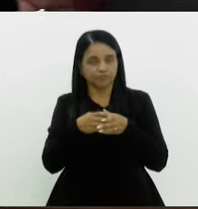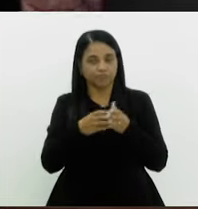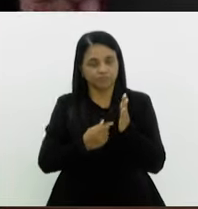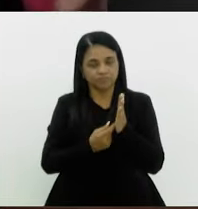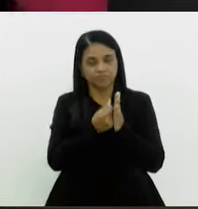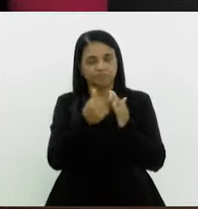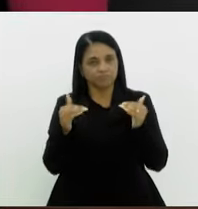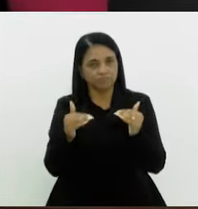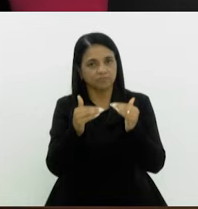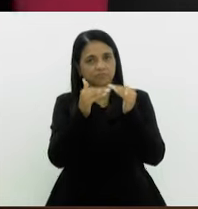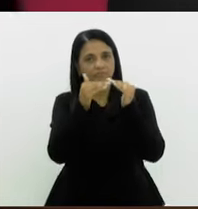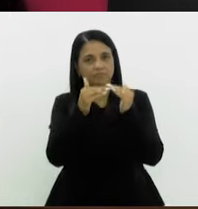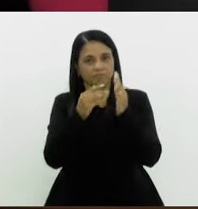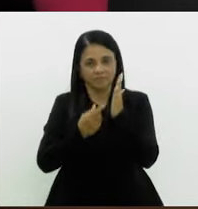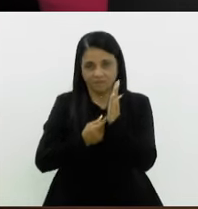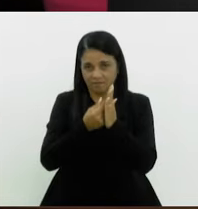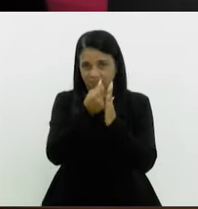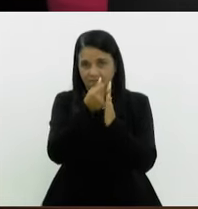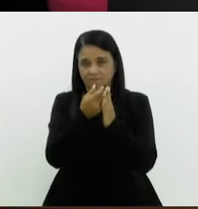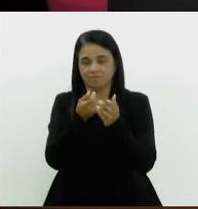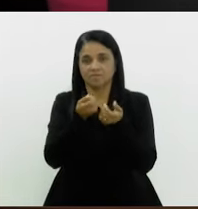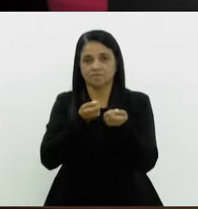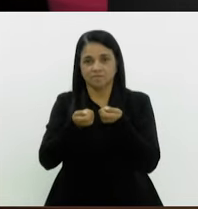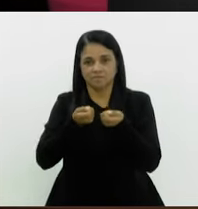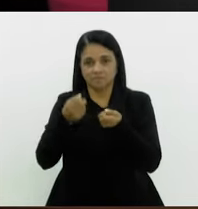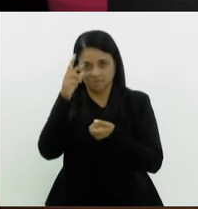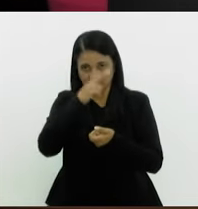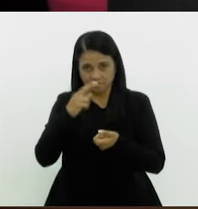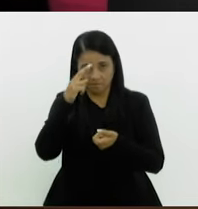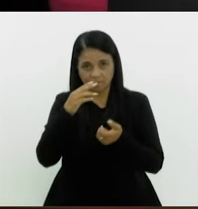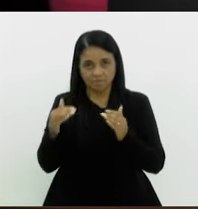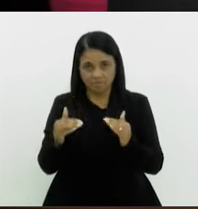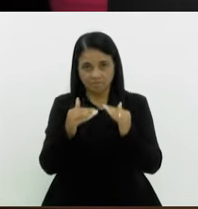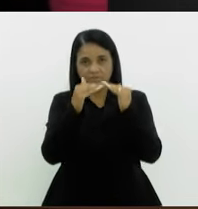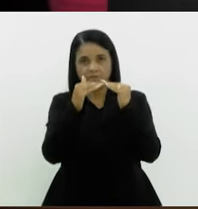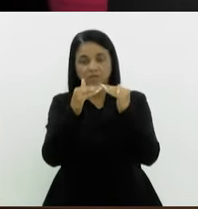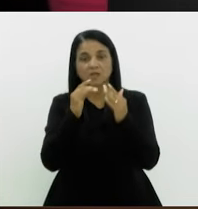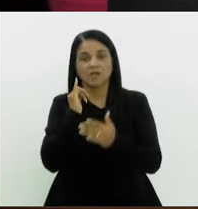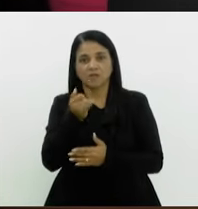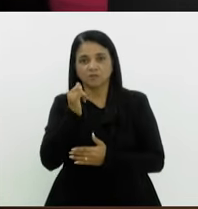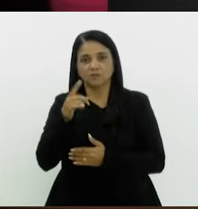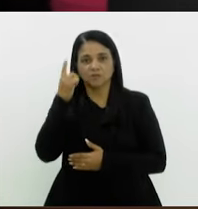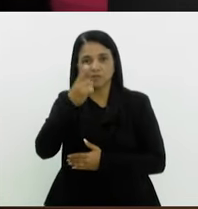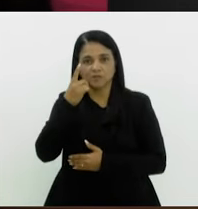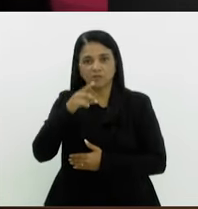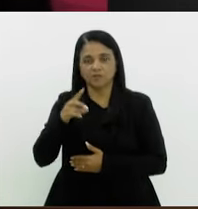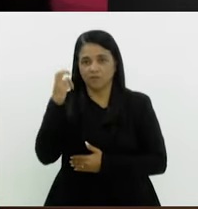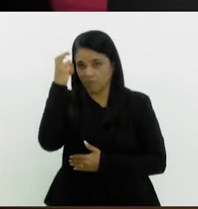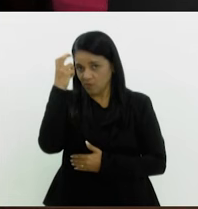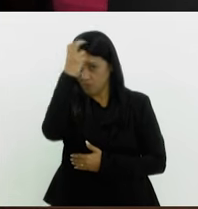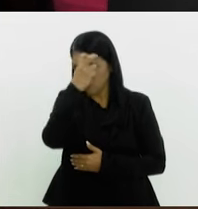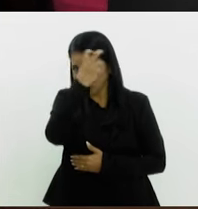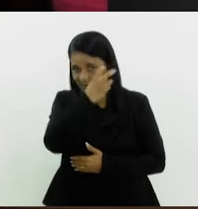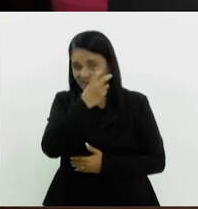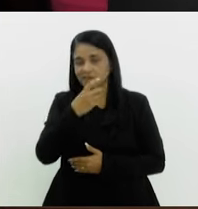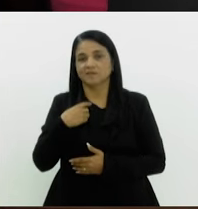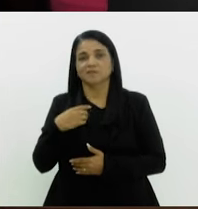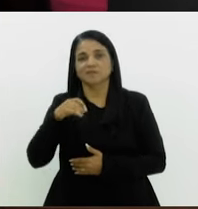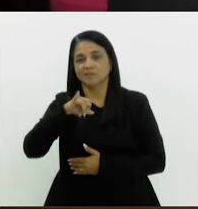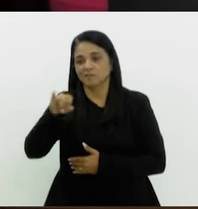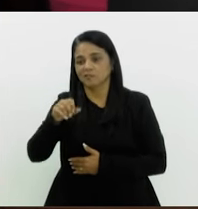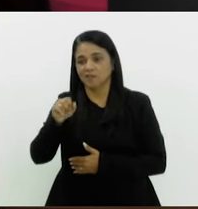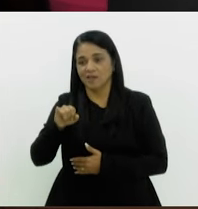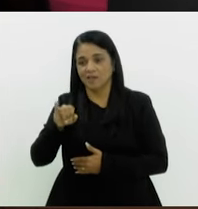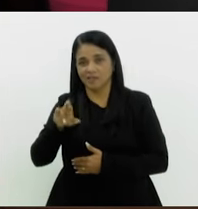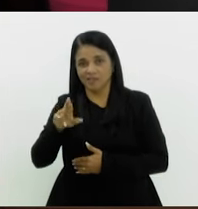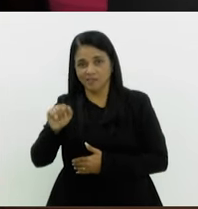Orçamento, Finanças, Fiscalização Financeira e Controle favorável. Relatores, deputadas Verônica Lima, Jair Bittencourt